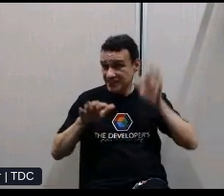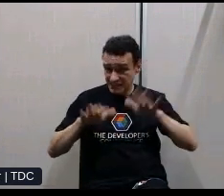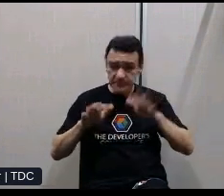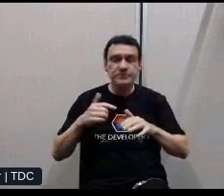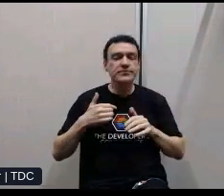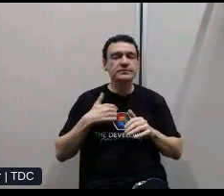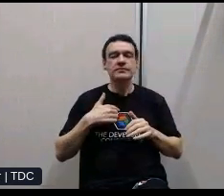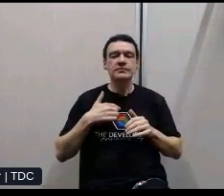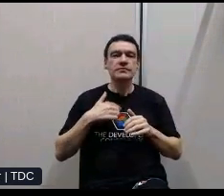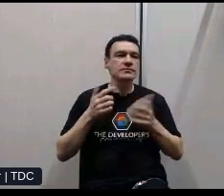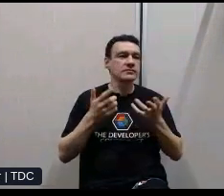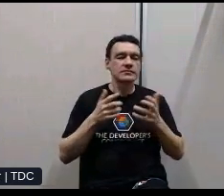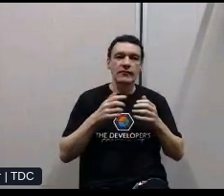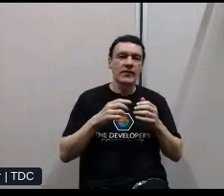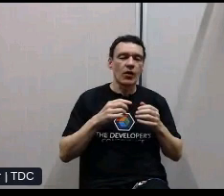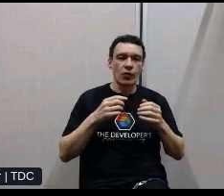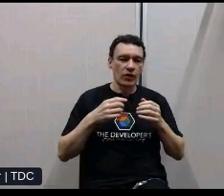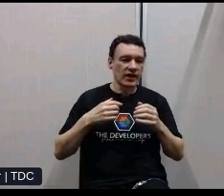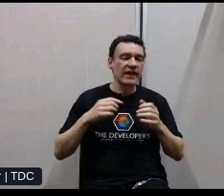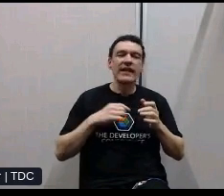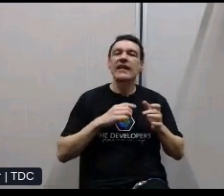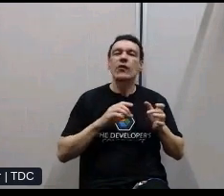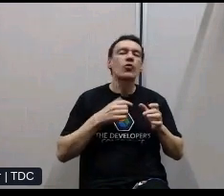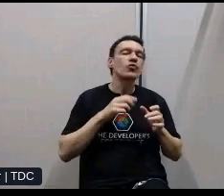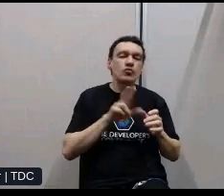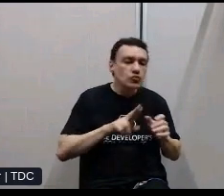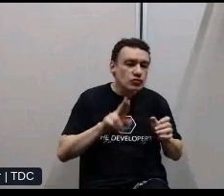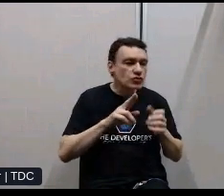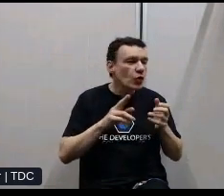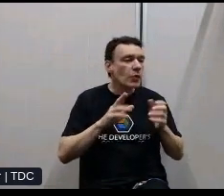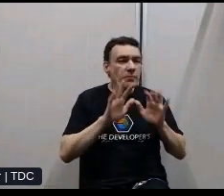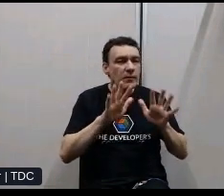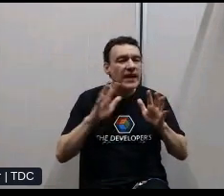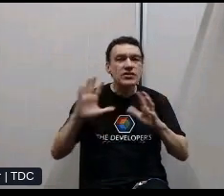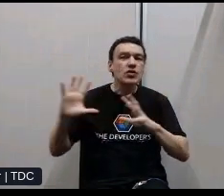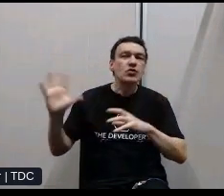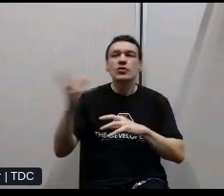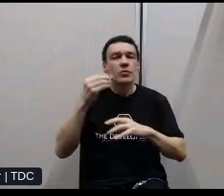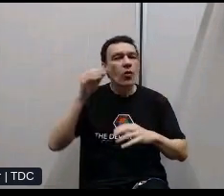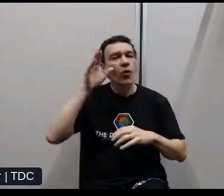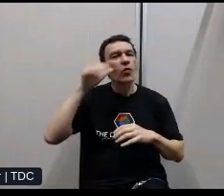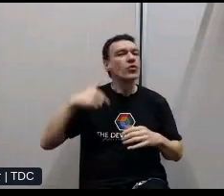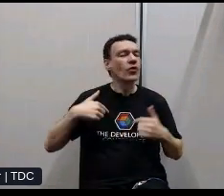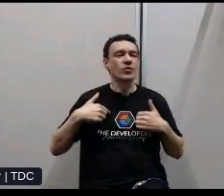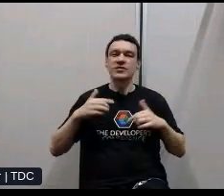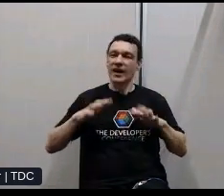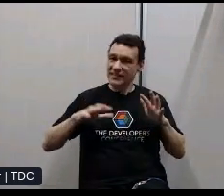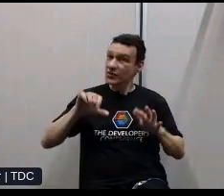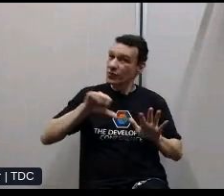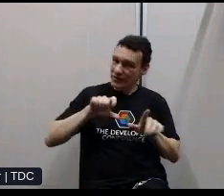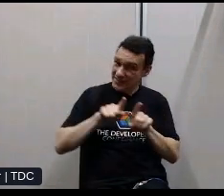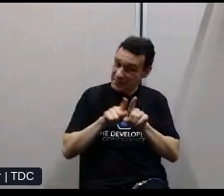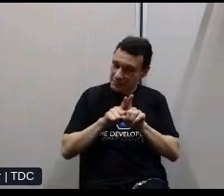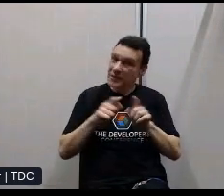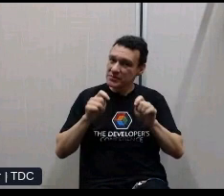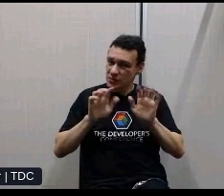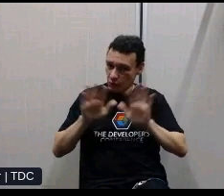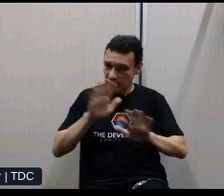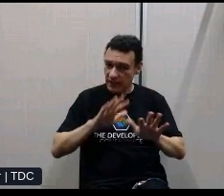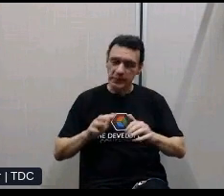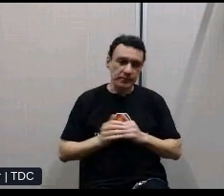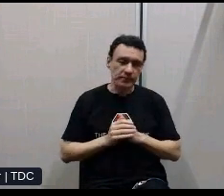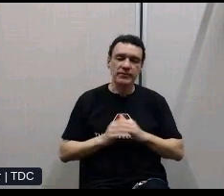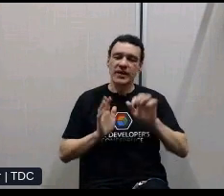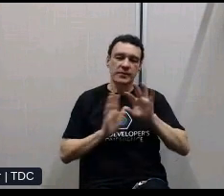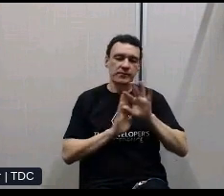legal, né? Tira a liberdade. Depois tem um outro aqui, tem um QR Code do lado, para vocês verem, que chama Eye Tracking. O